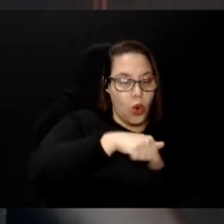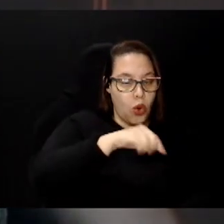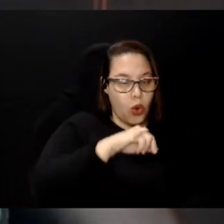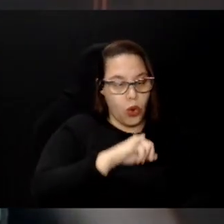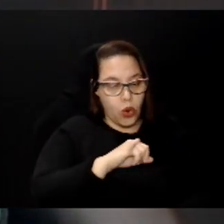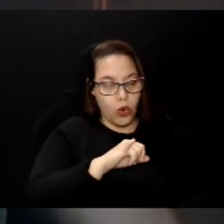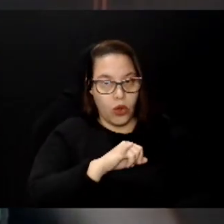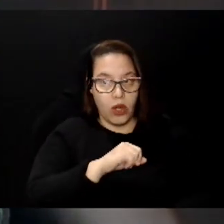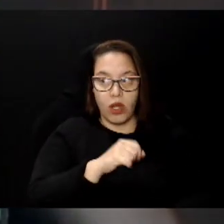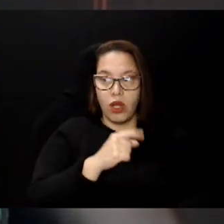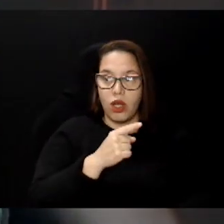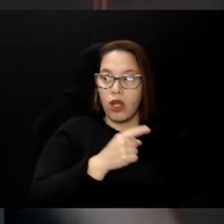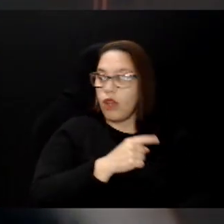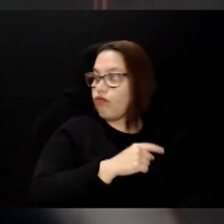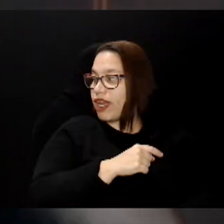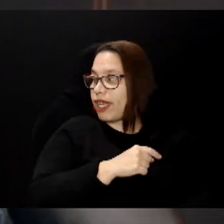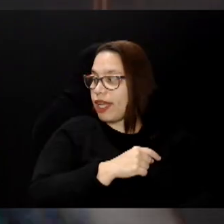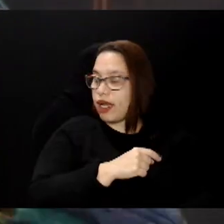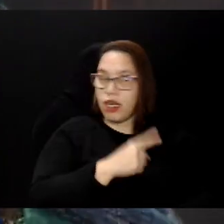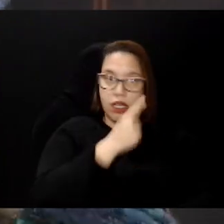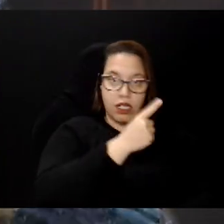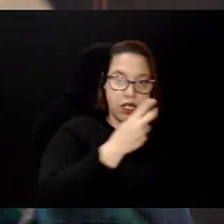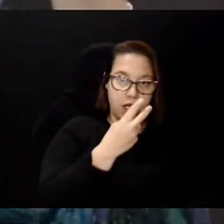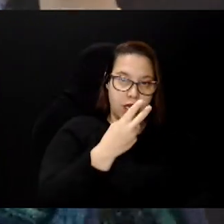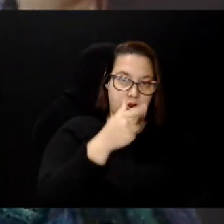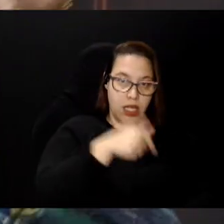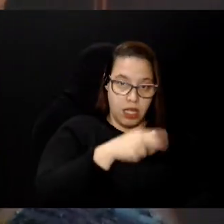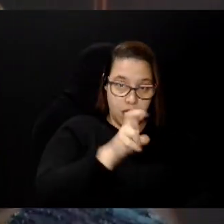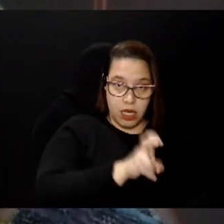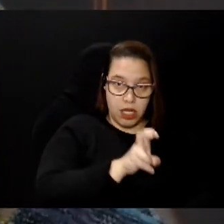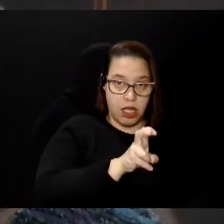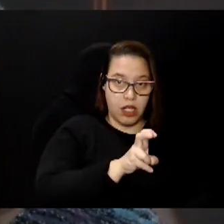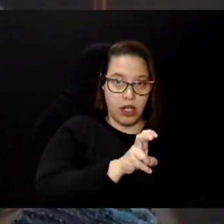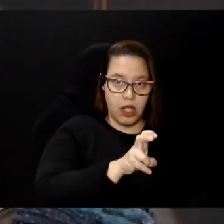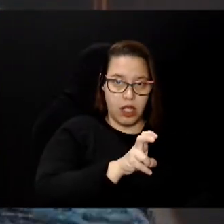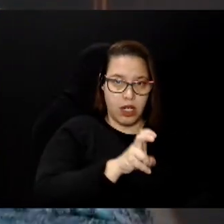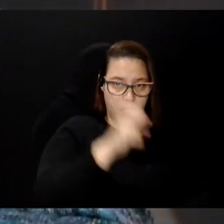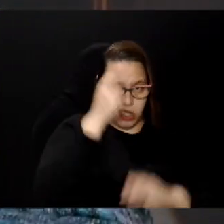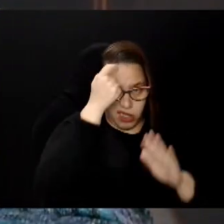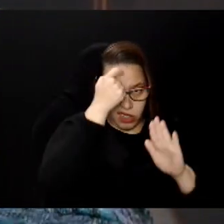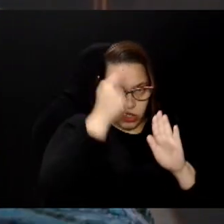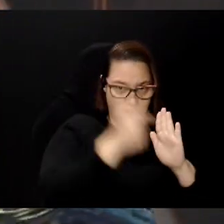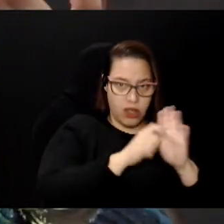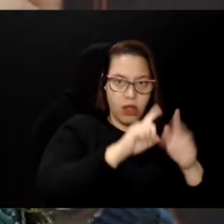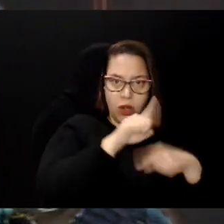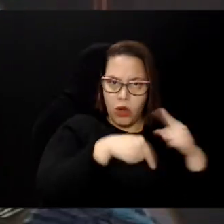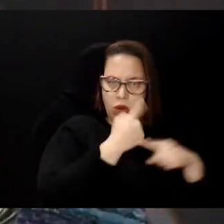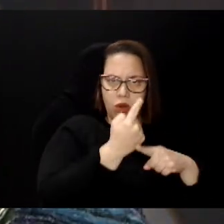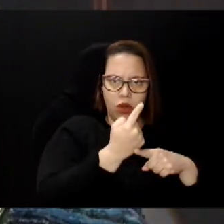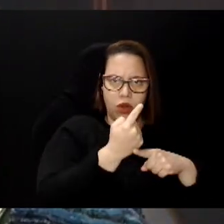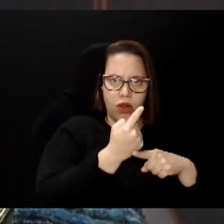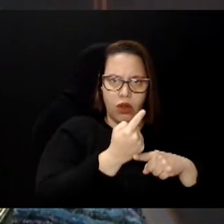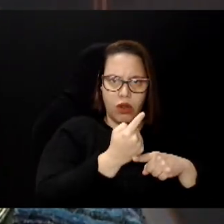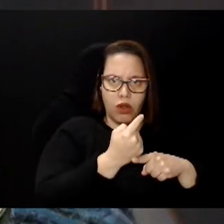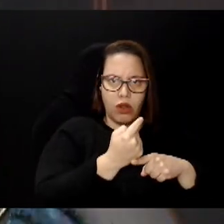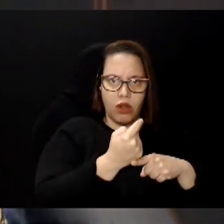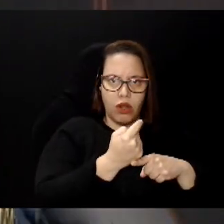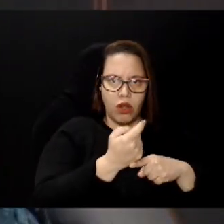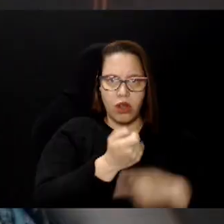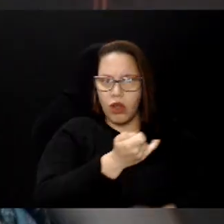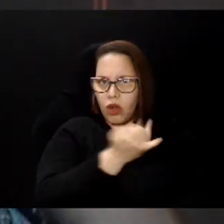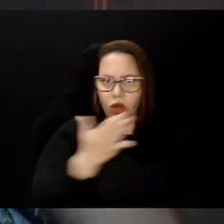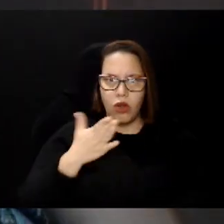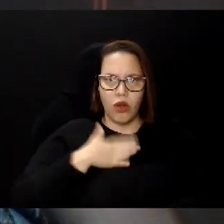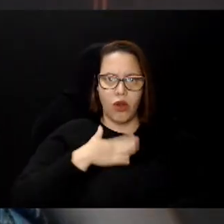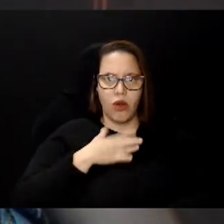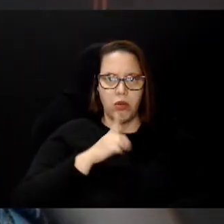exatamente, 165, 175, uma IA é muito superior a isso. Qual é o meu QI? Por